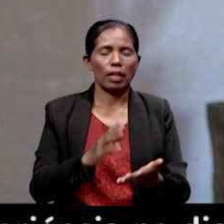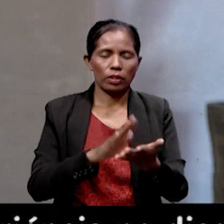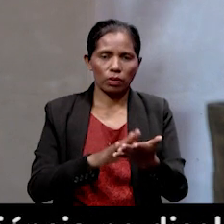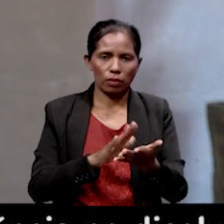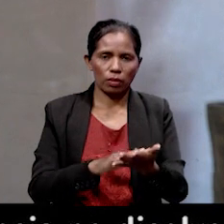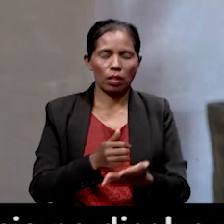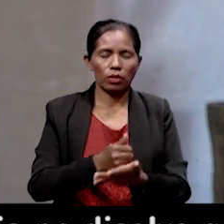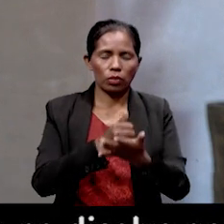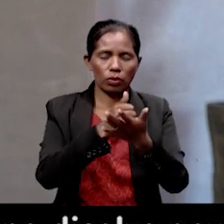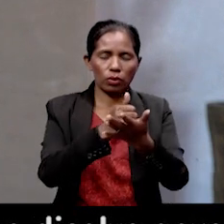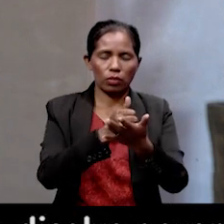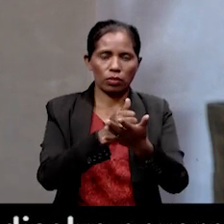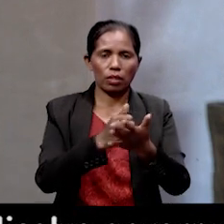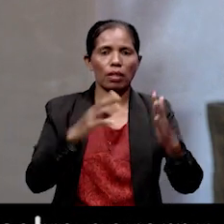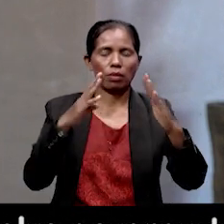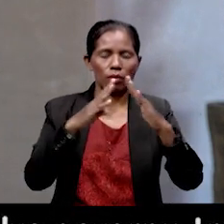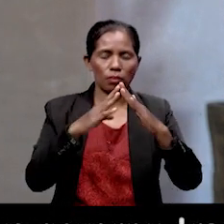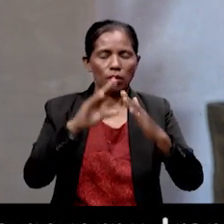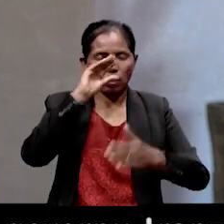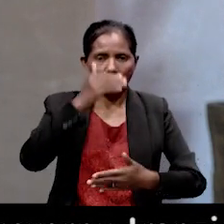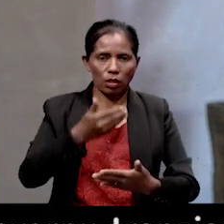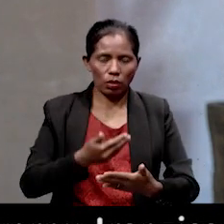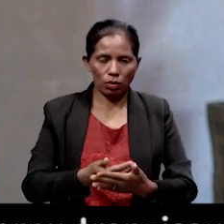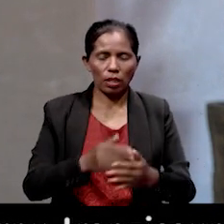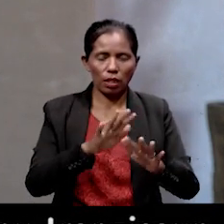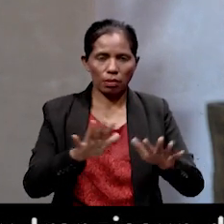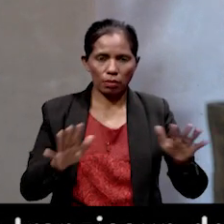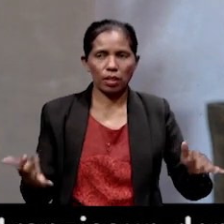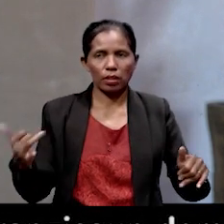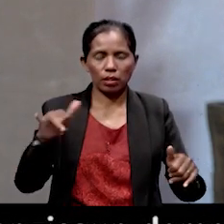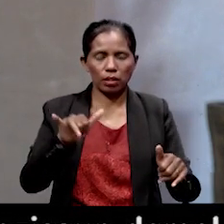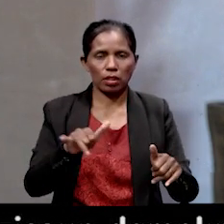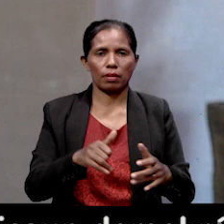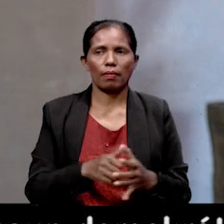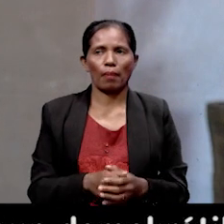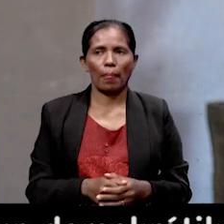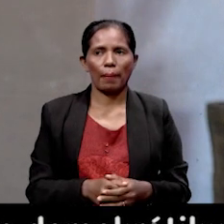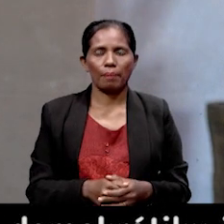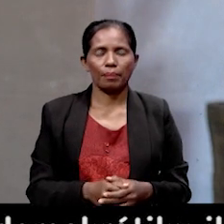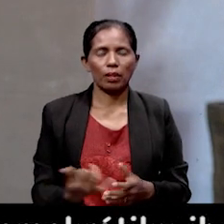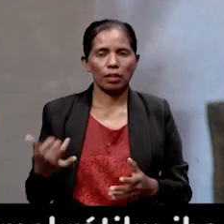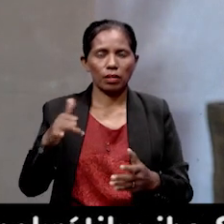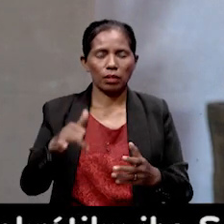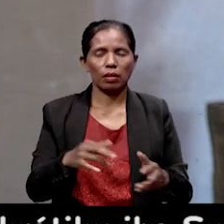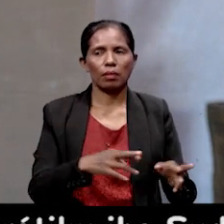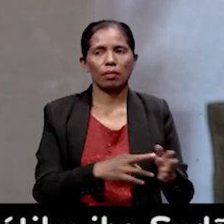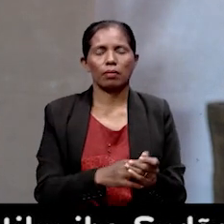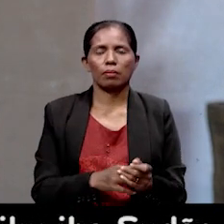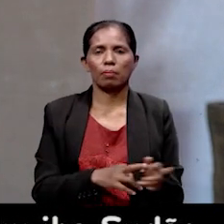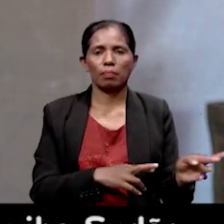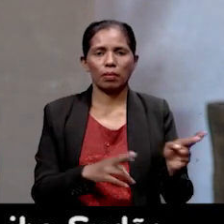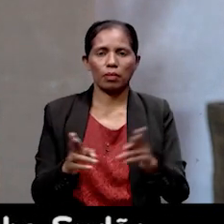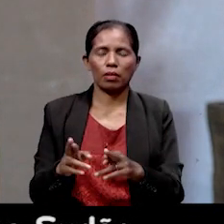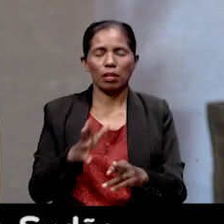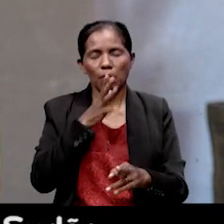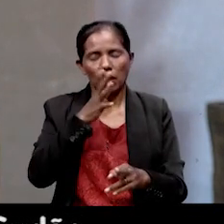uma mamãe ser nebe ma ko itania uang abarik sira sira nebe ma ka pronto balu